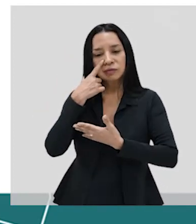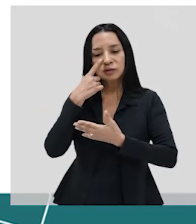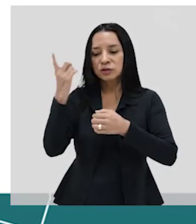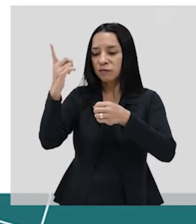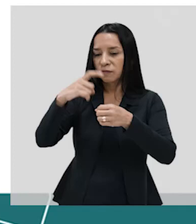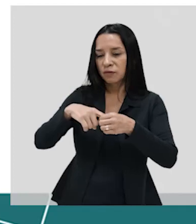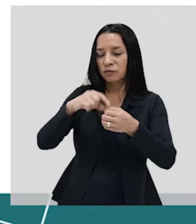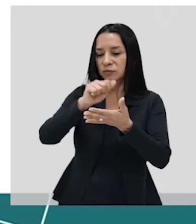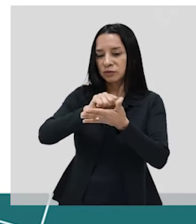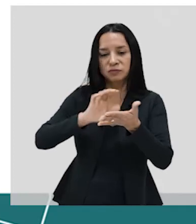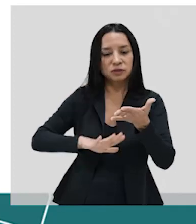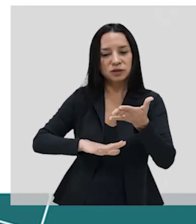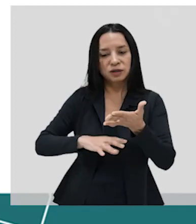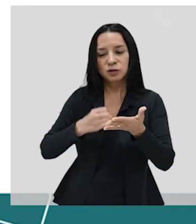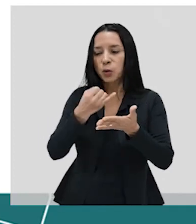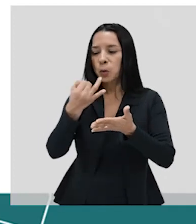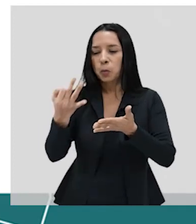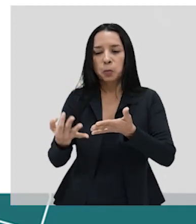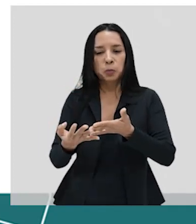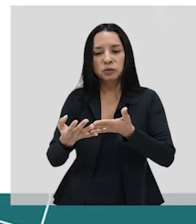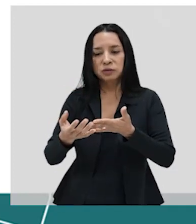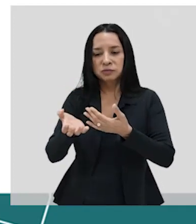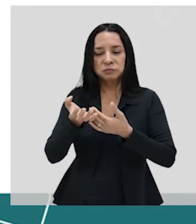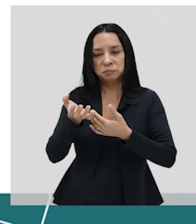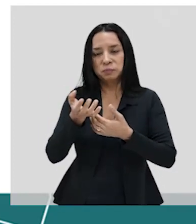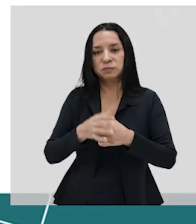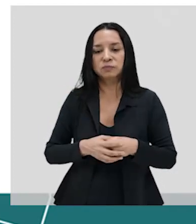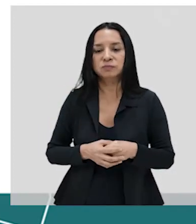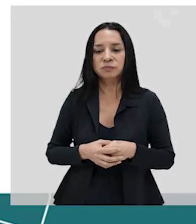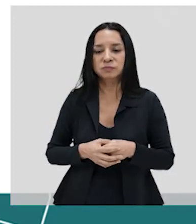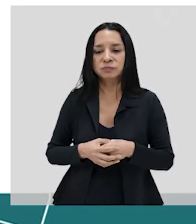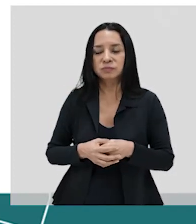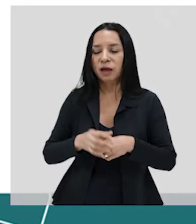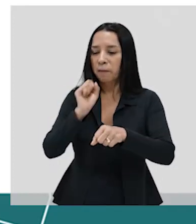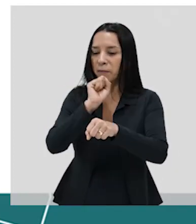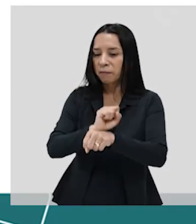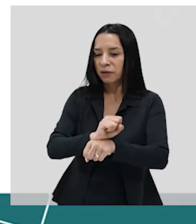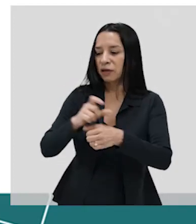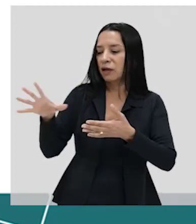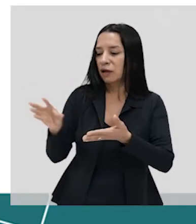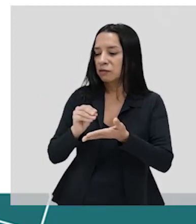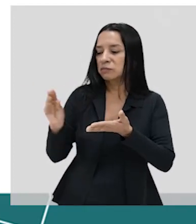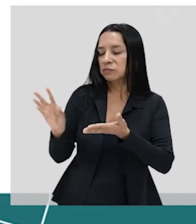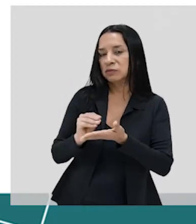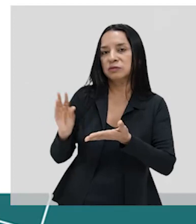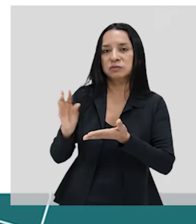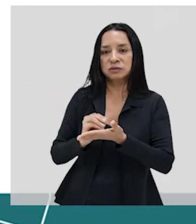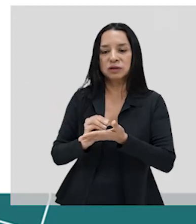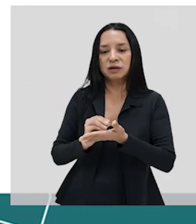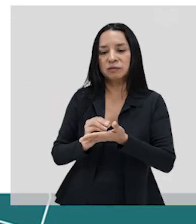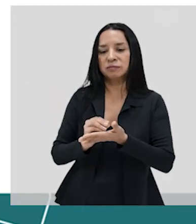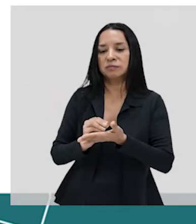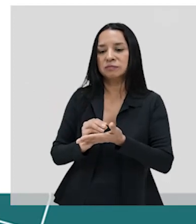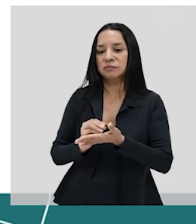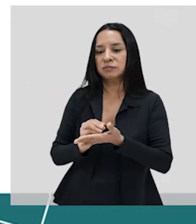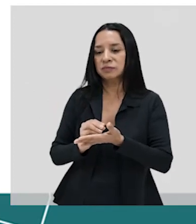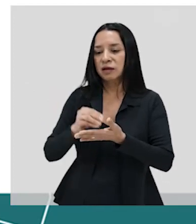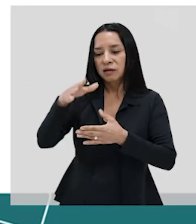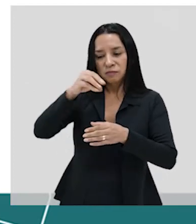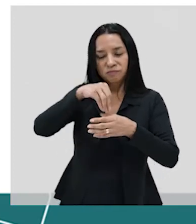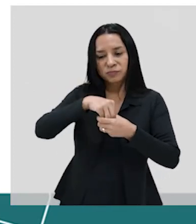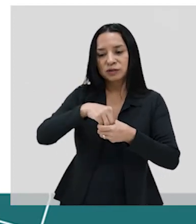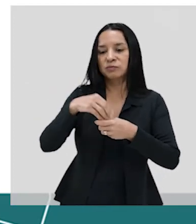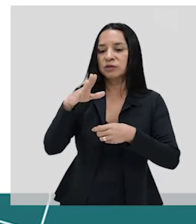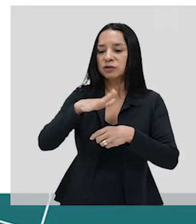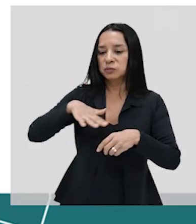essa facilidade aí de voltar, aí assistir 10, 15 vezes, anotar, parar, aí para frente, para trás, faz parte do nosso, né, da